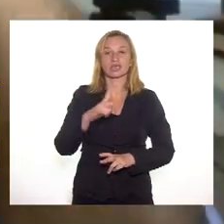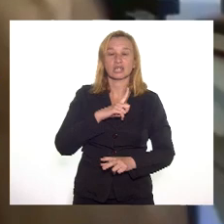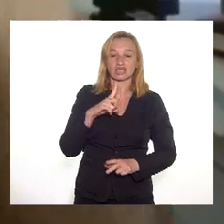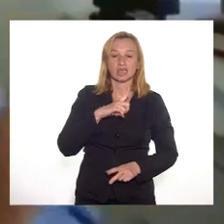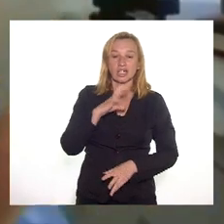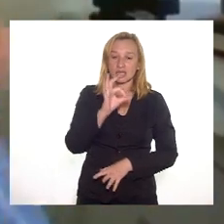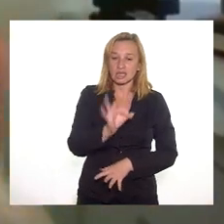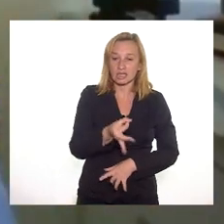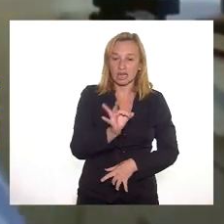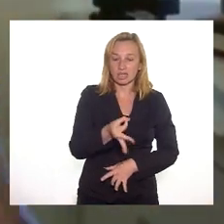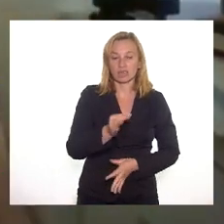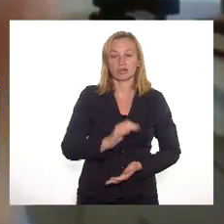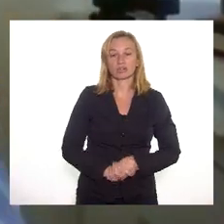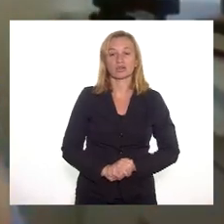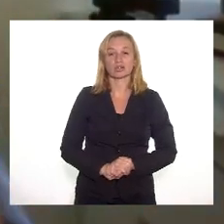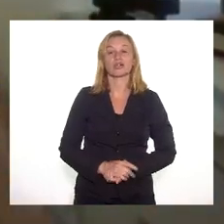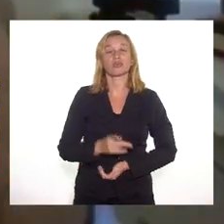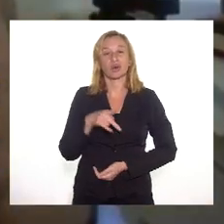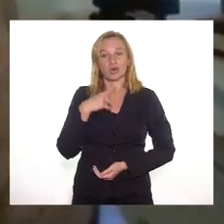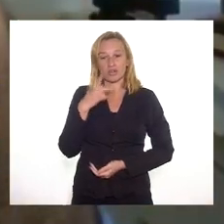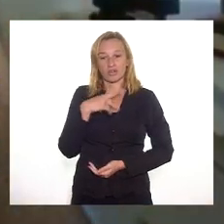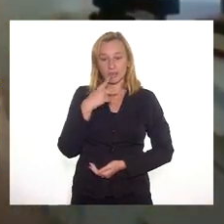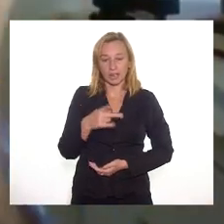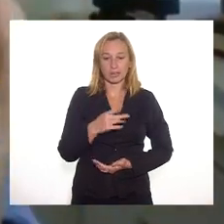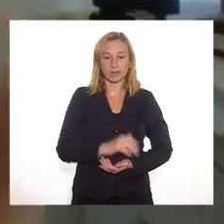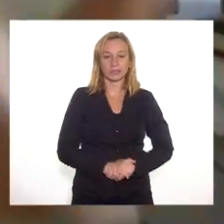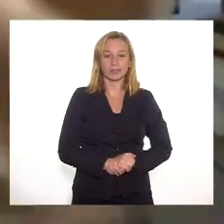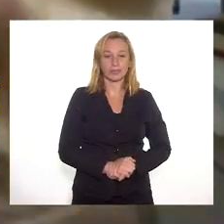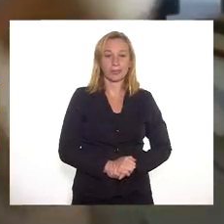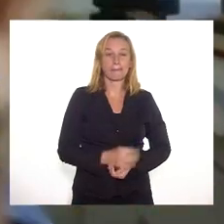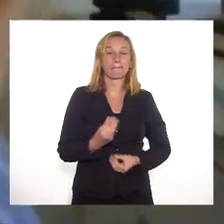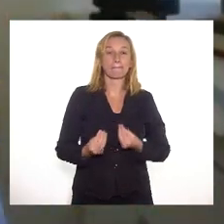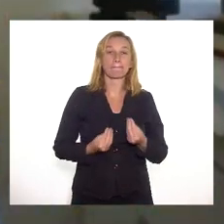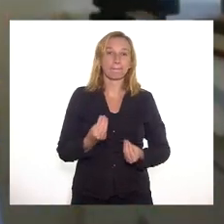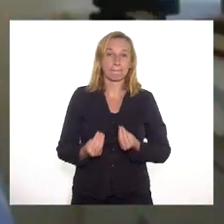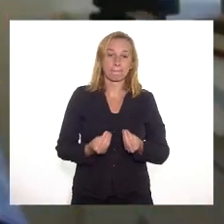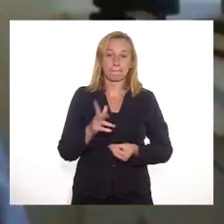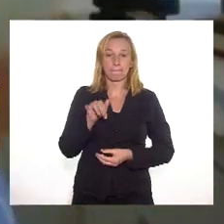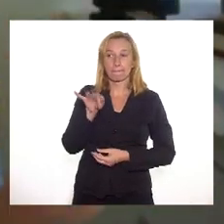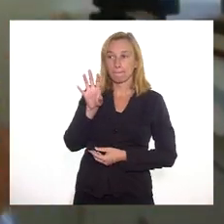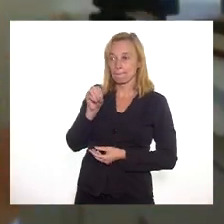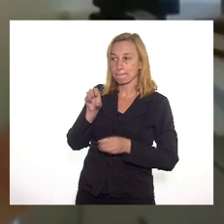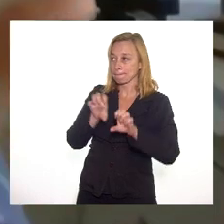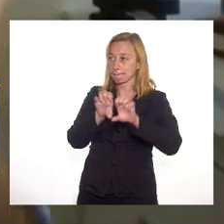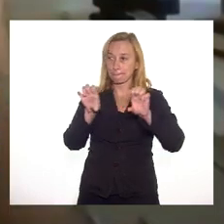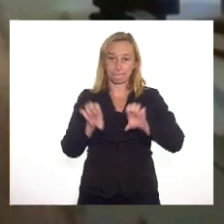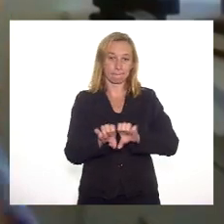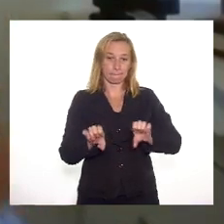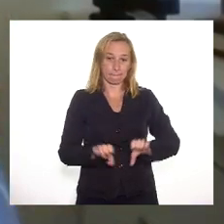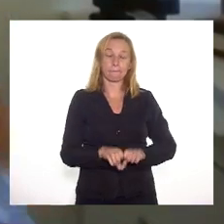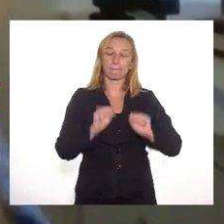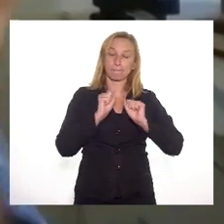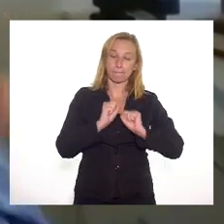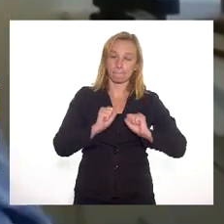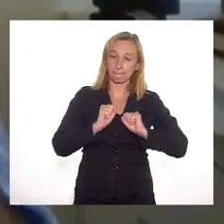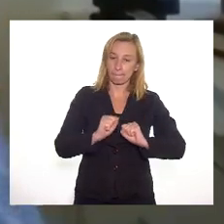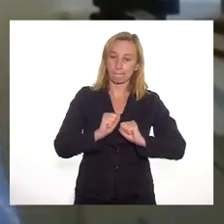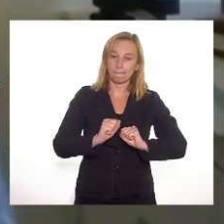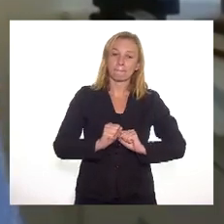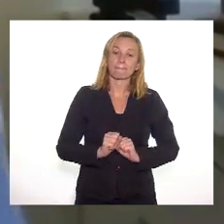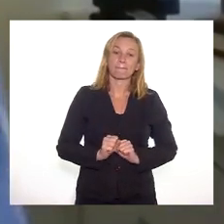legal, formal, para dizer como esse fundo estruturante poderá